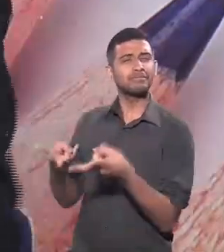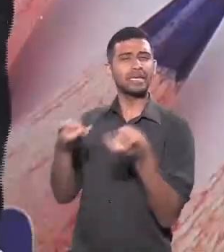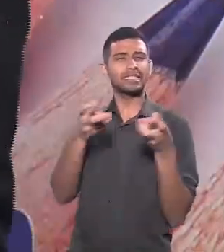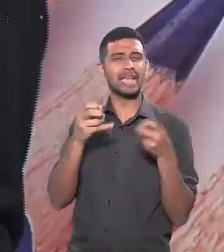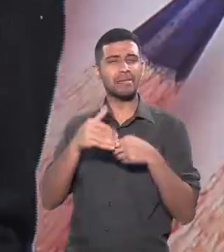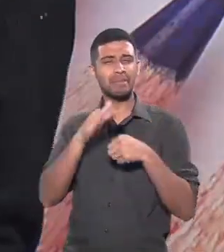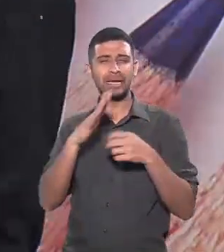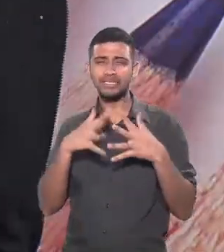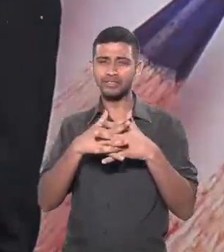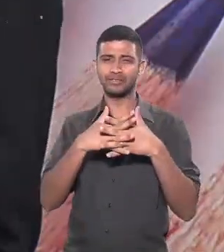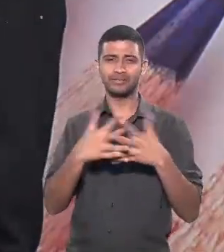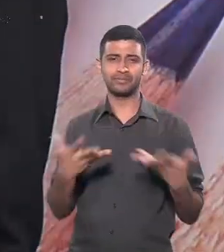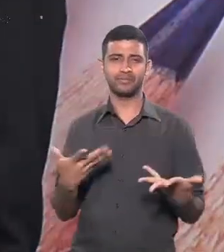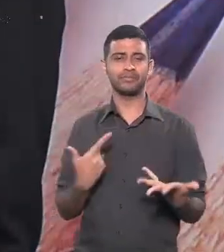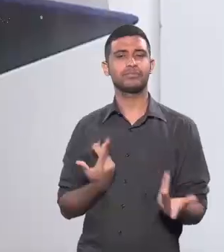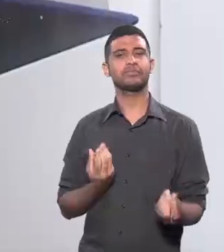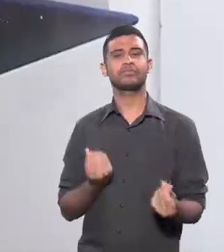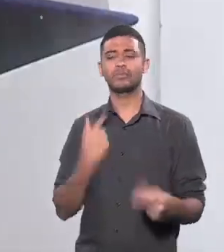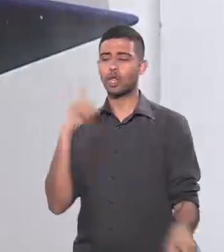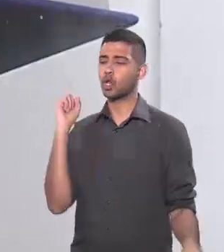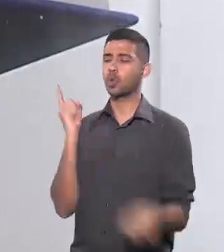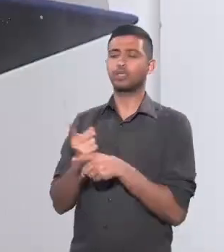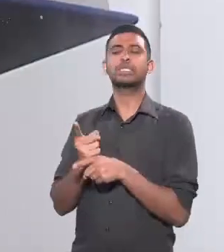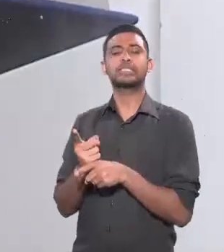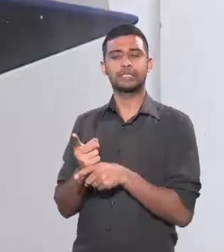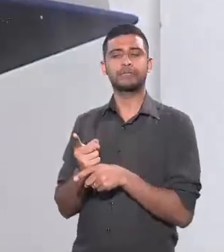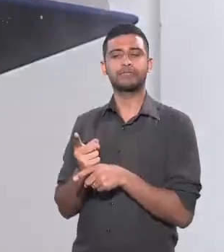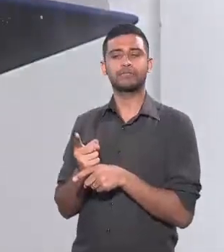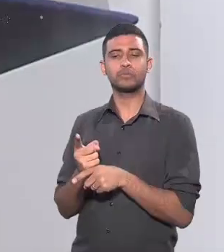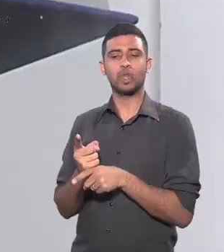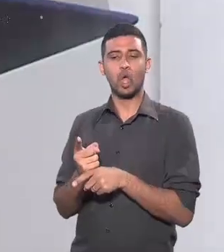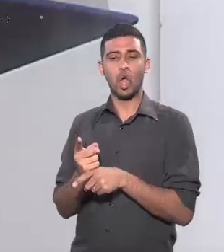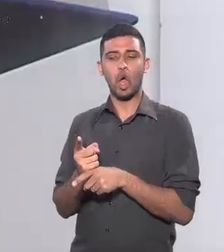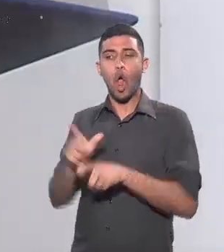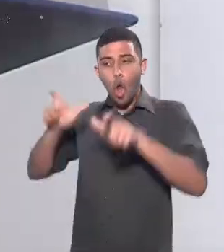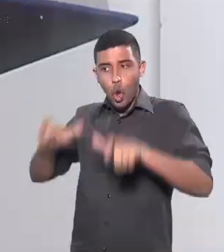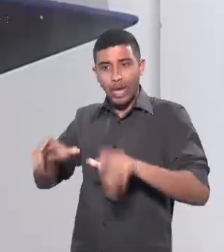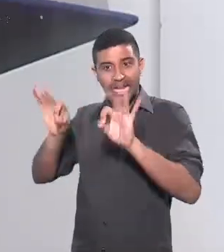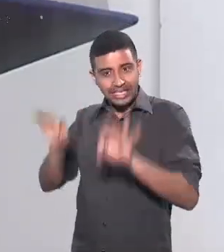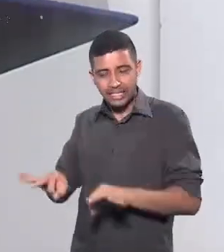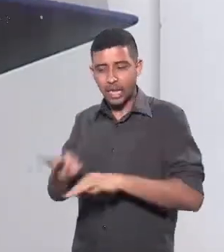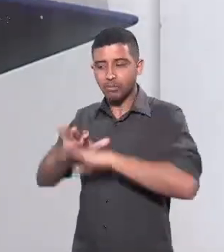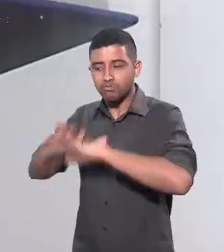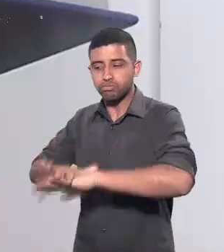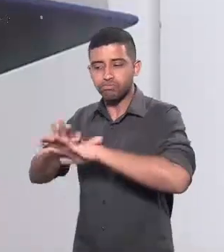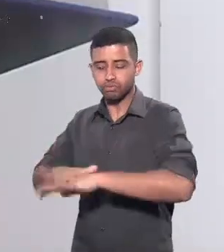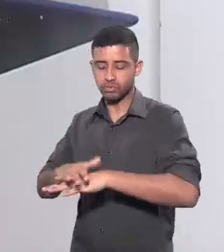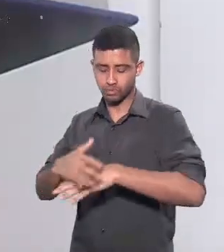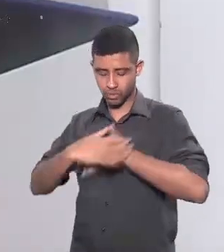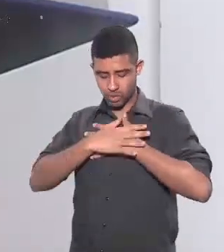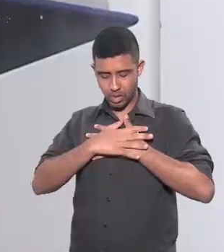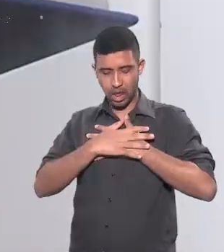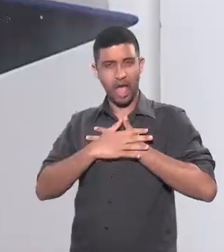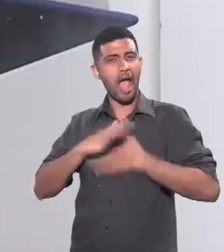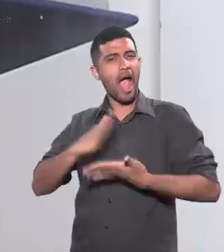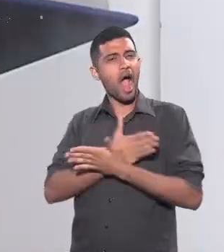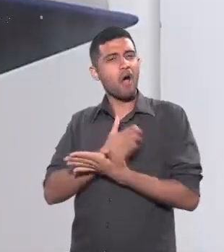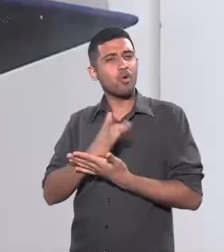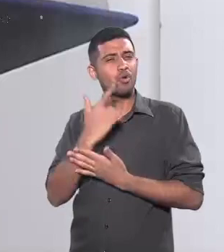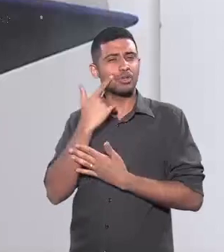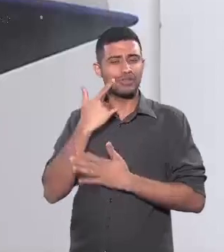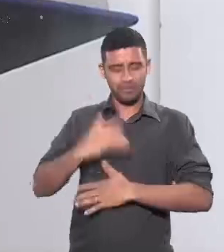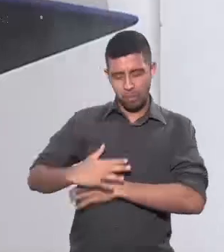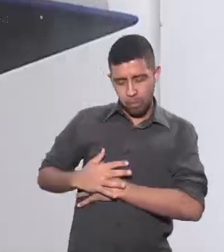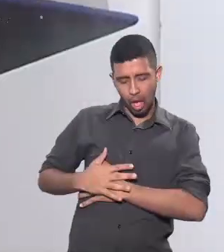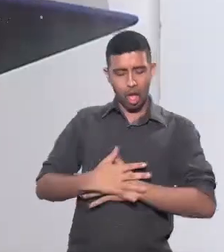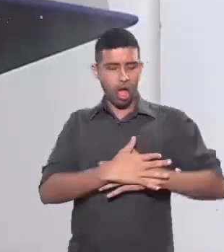mais complicado o pessoal aprender? Na identificação do ponto certo para fazer a reanimação cardiopulmonar. Então ficam com dificuldade, às vezes alguns